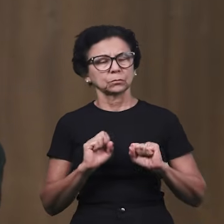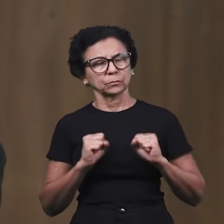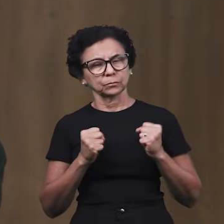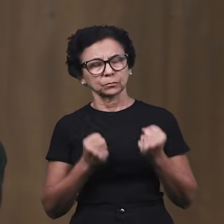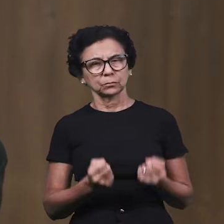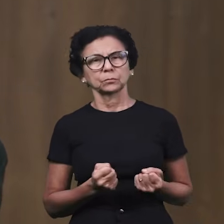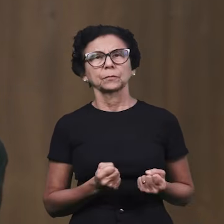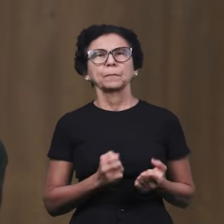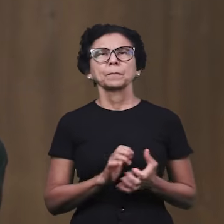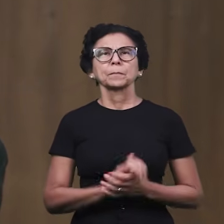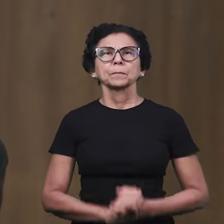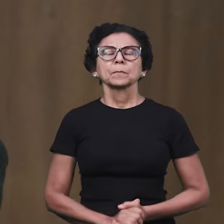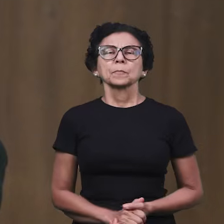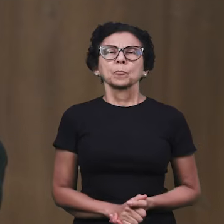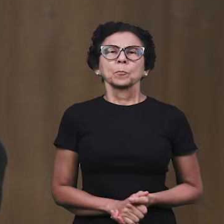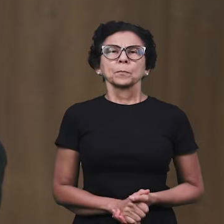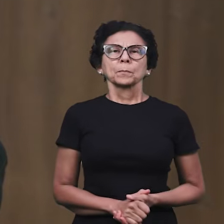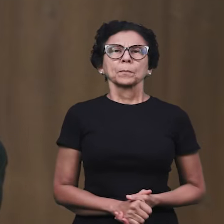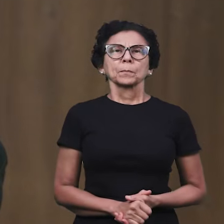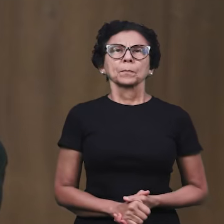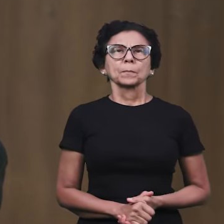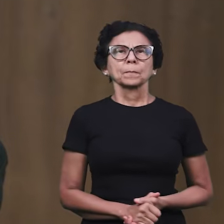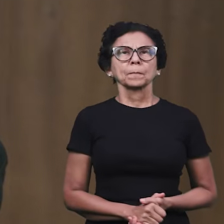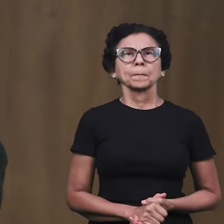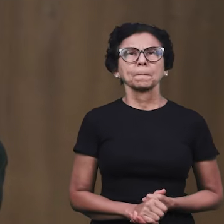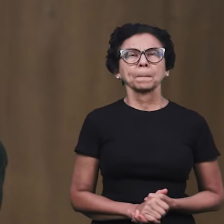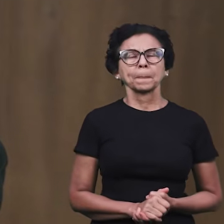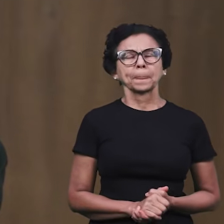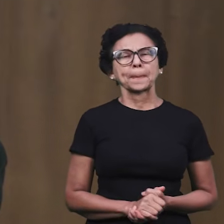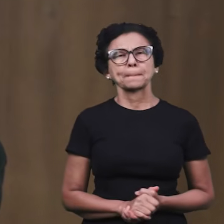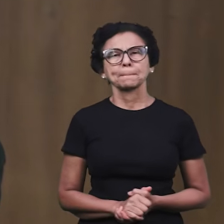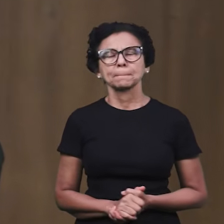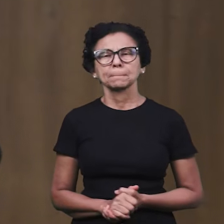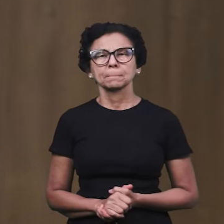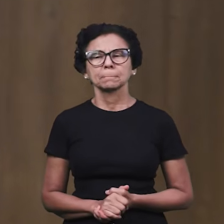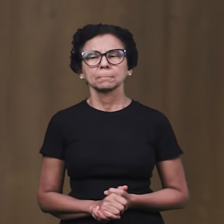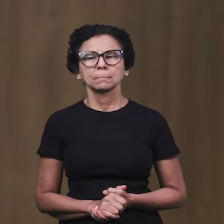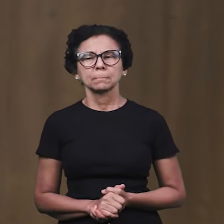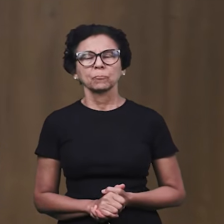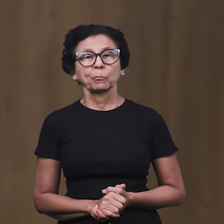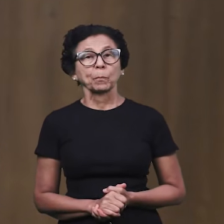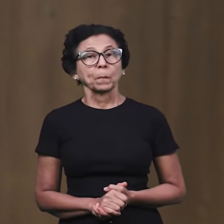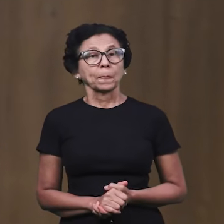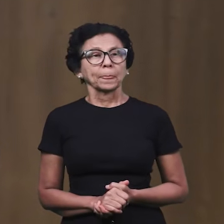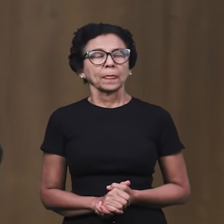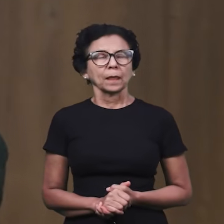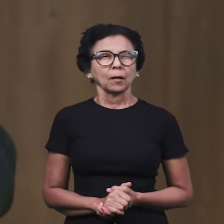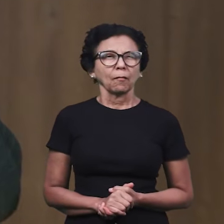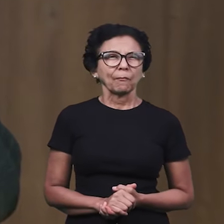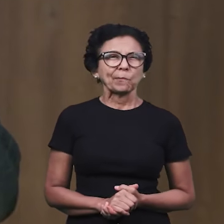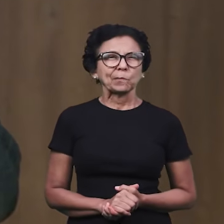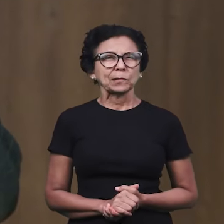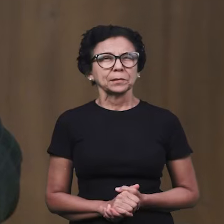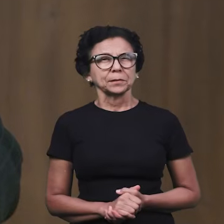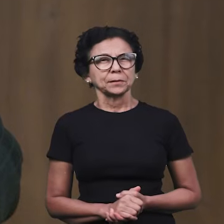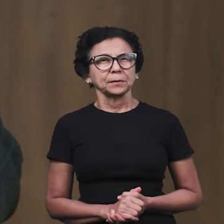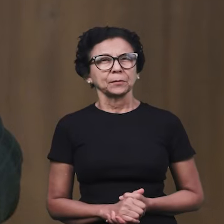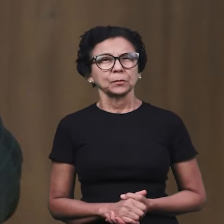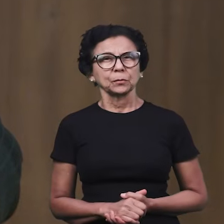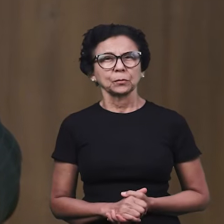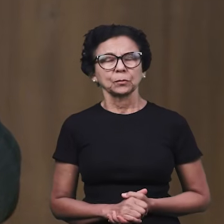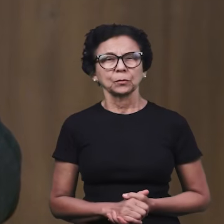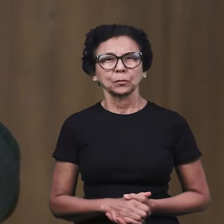agora àquela carreira dos estudos na universidade. Mas logo no primeiro